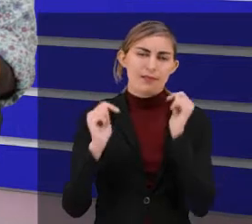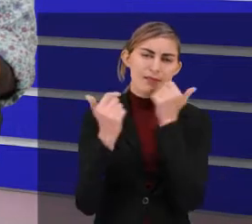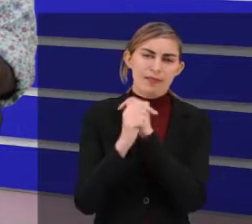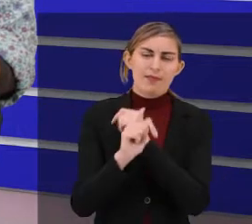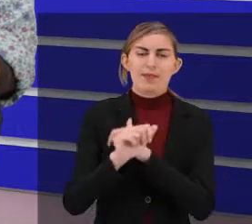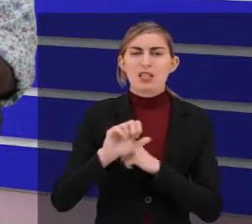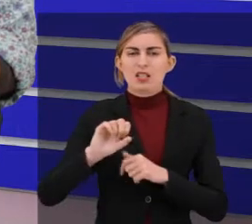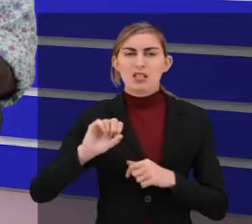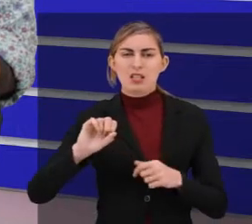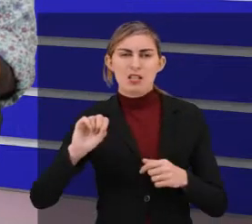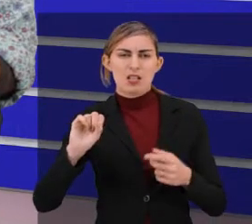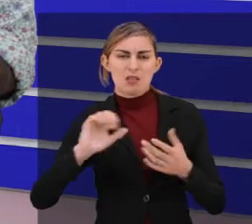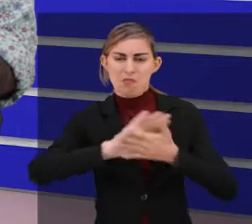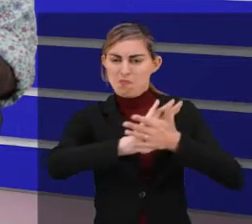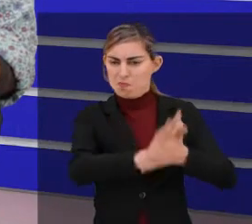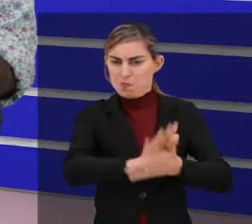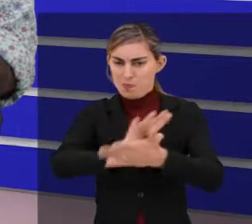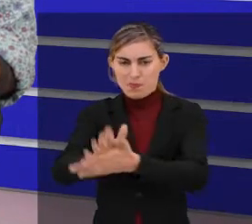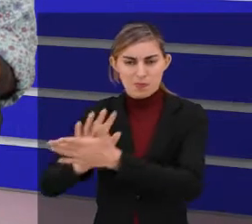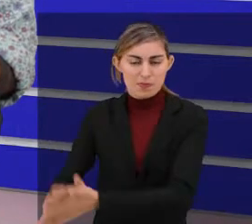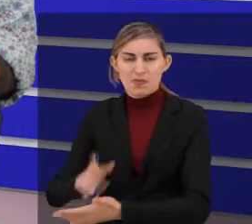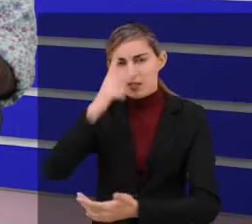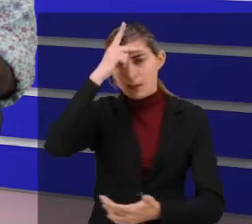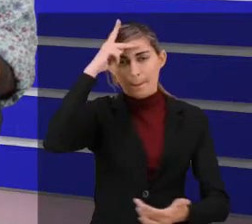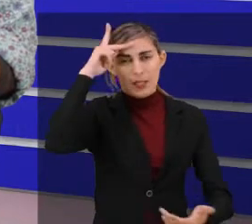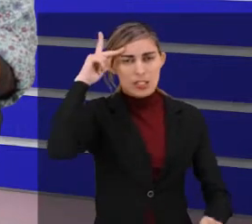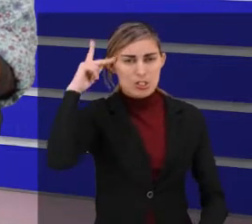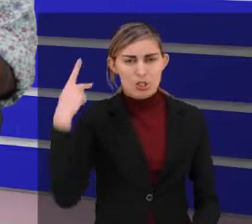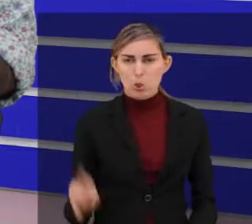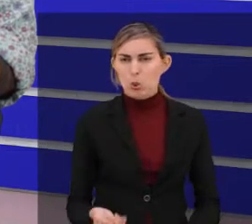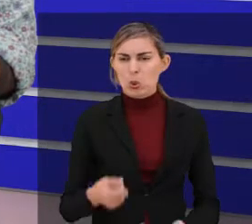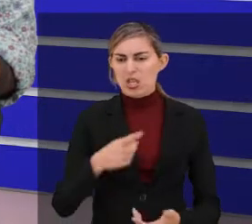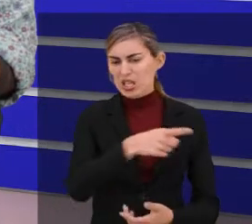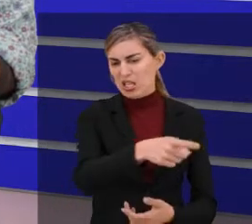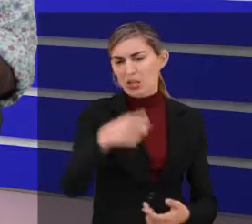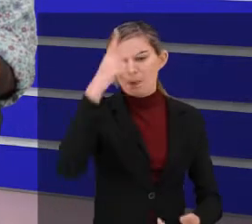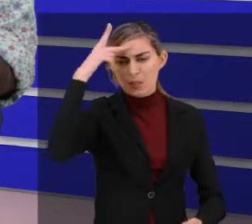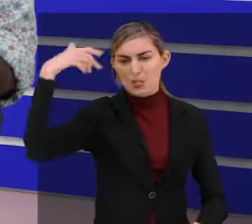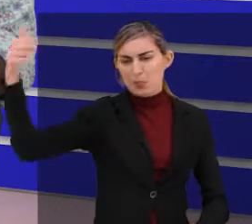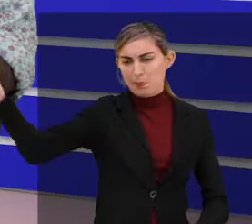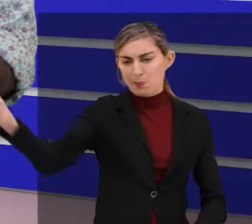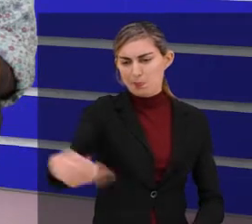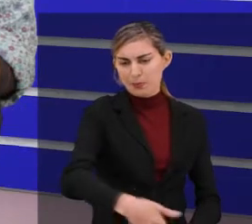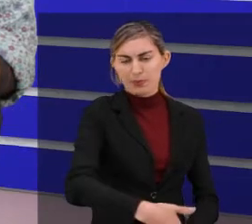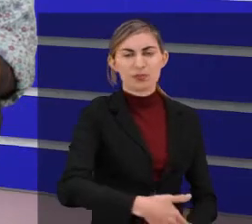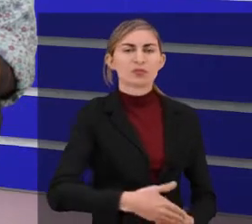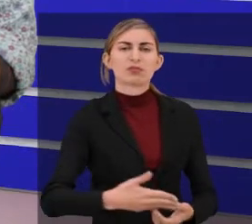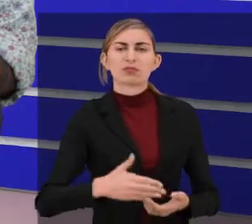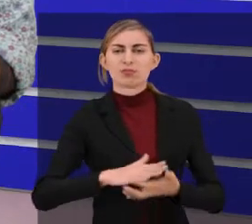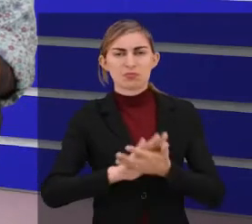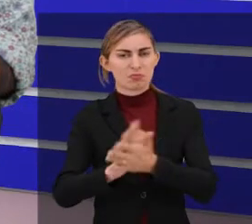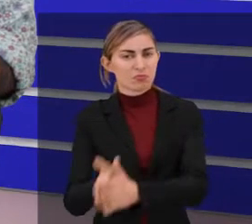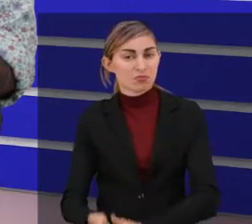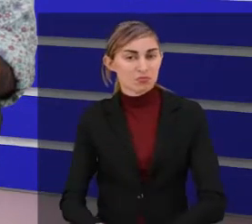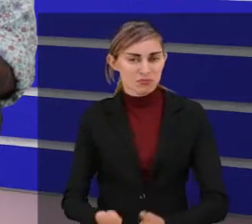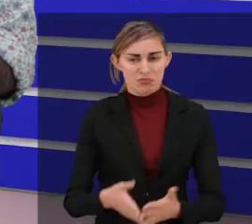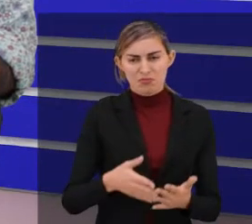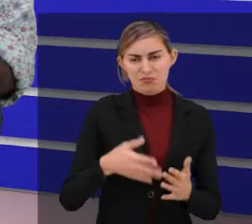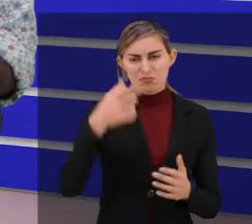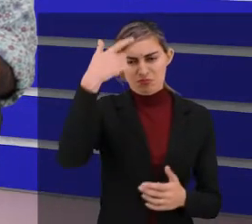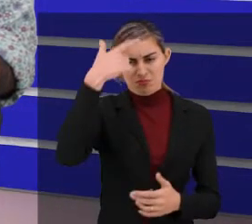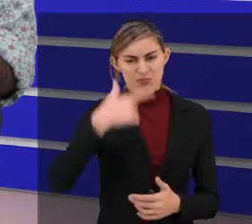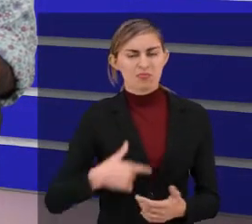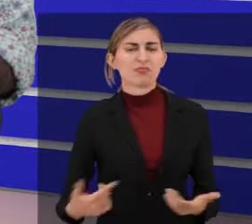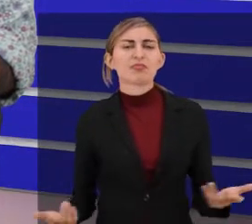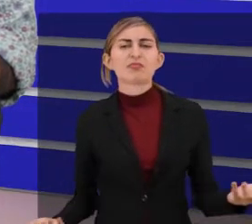sarcástica, maltratando as pessoas, tratando-as como se elas fossem nada. É aquele sujeito que ele é o rei